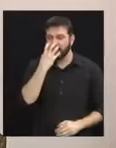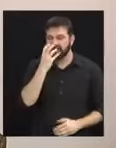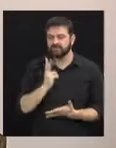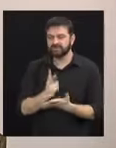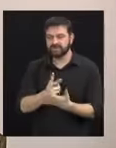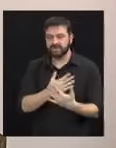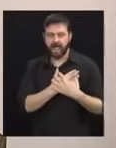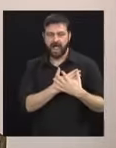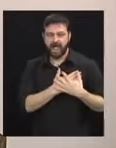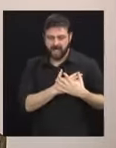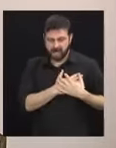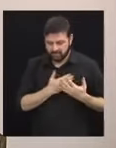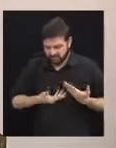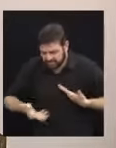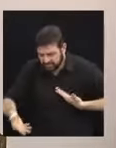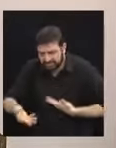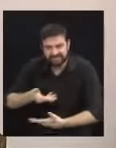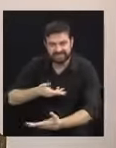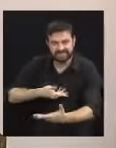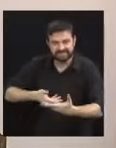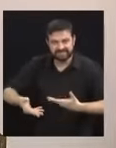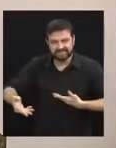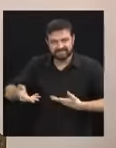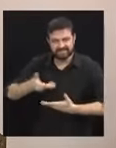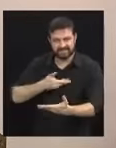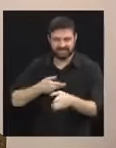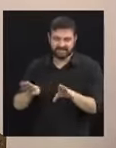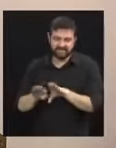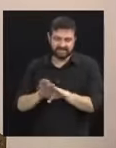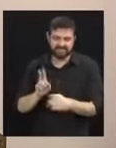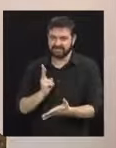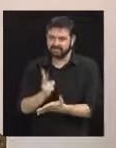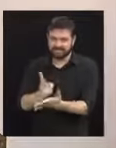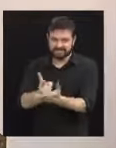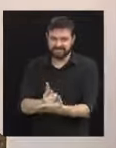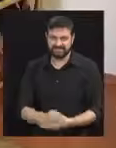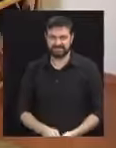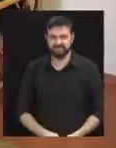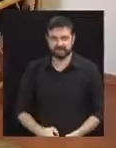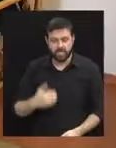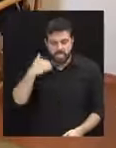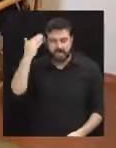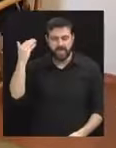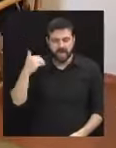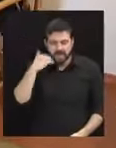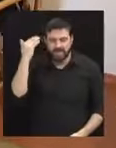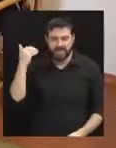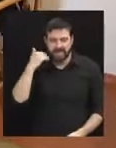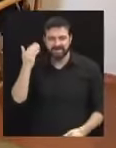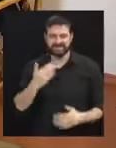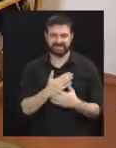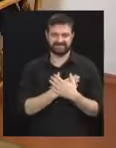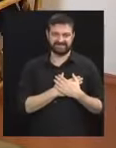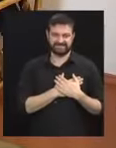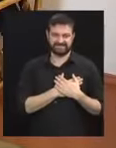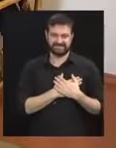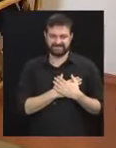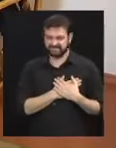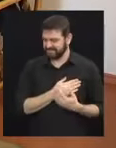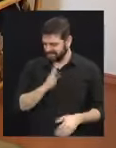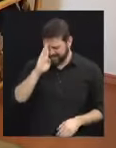vai estar fazendo tudo isso em troca de amor e o que você vai receber de volta é só um lambejo. Só amor? Só amor. Mas não é só, né? É